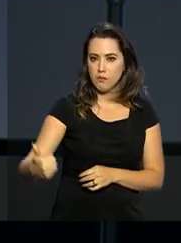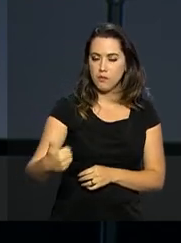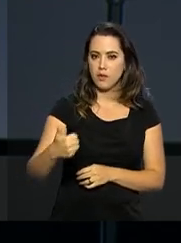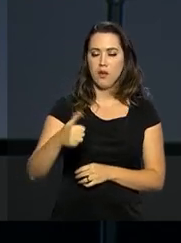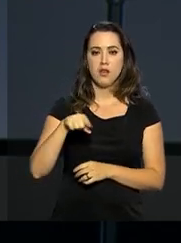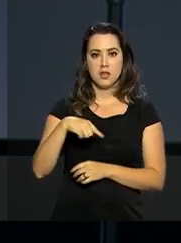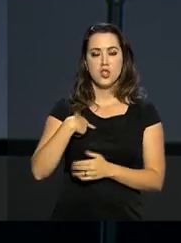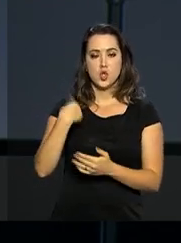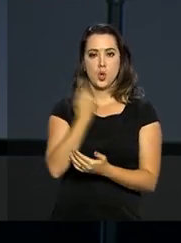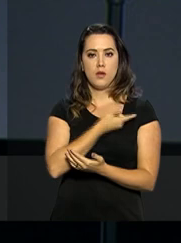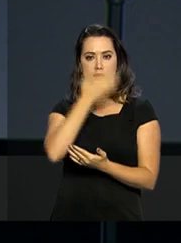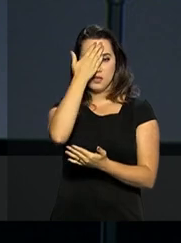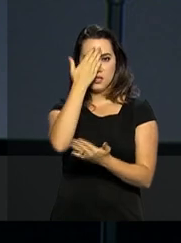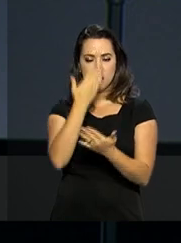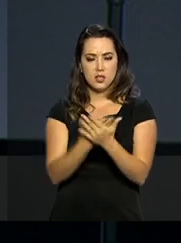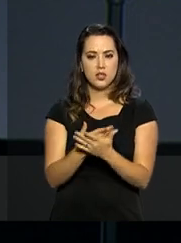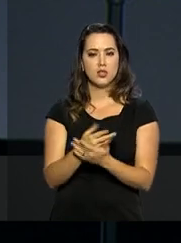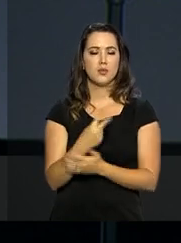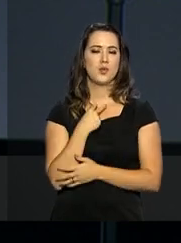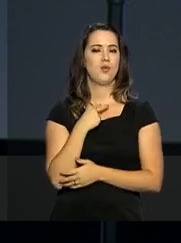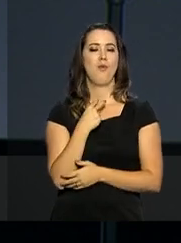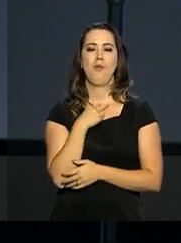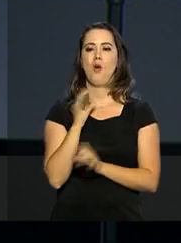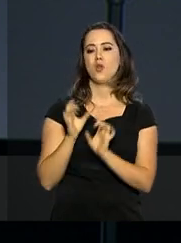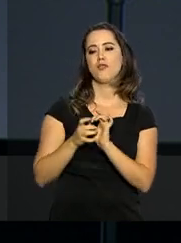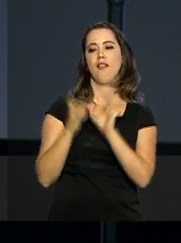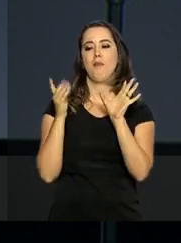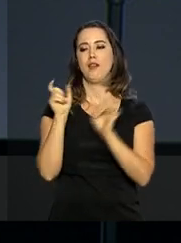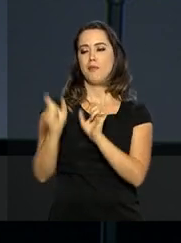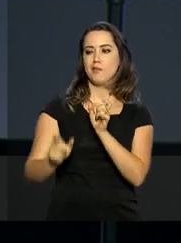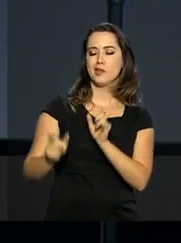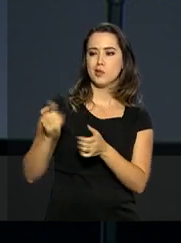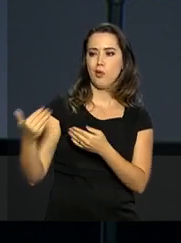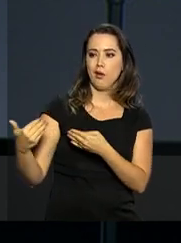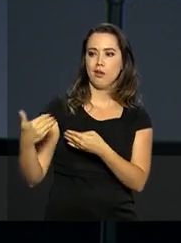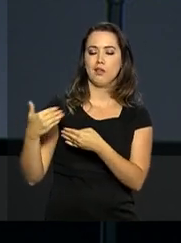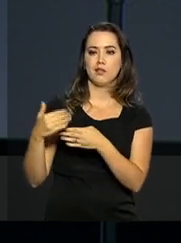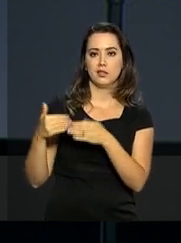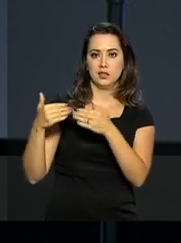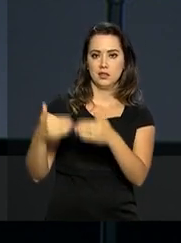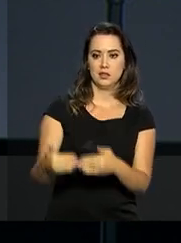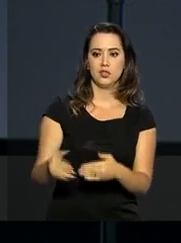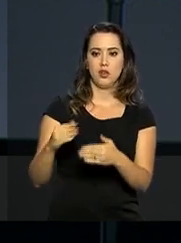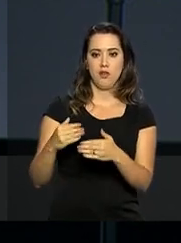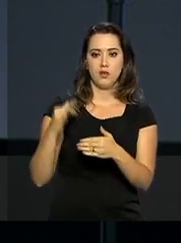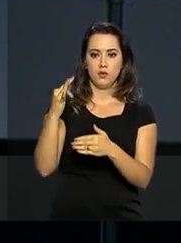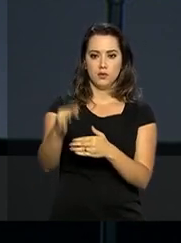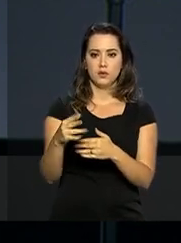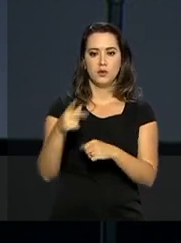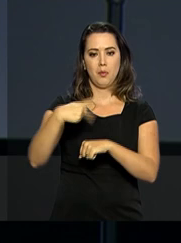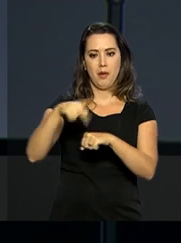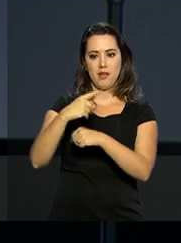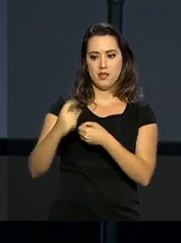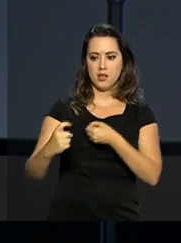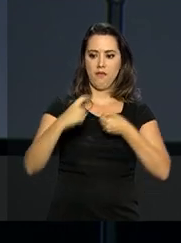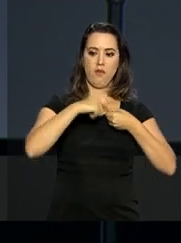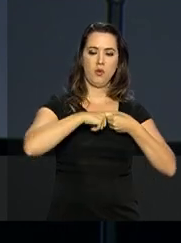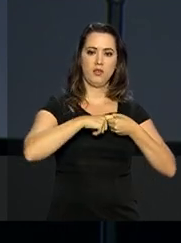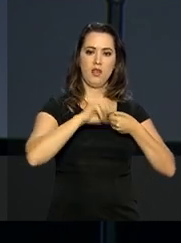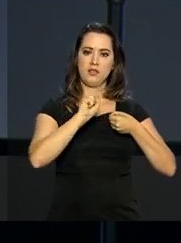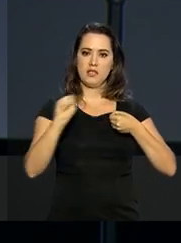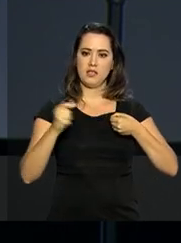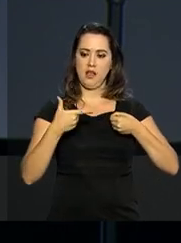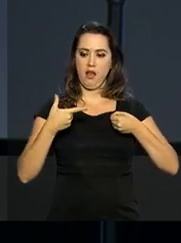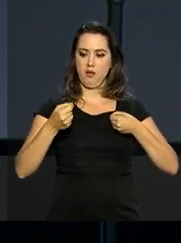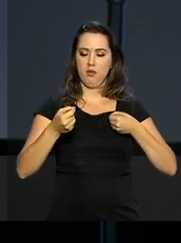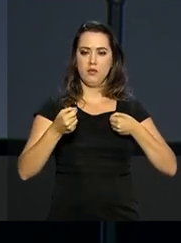absoluta convicção de que não podemos permitir que ninguém que venha à frente faça o nosso país retornar ao século XX. Nós temos